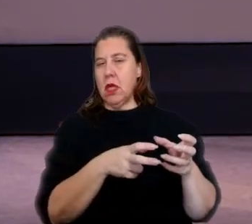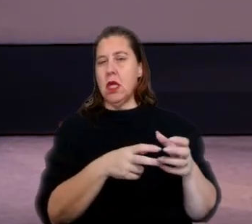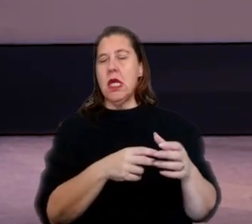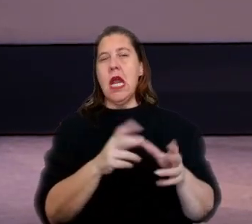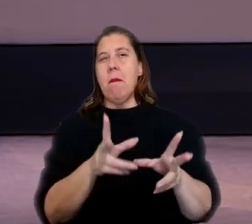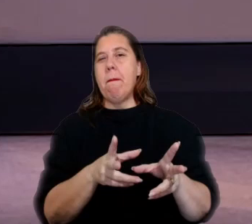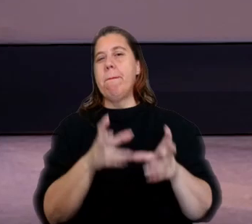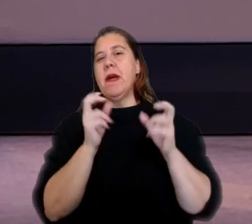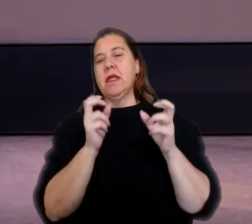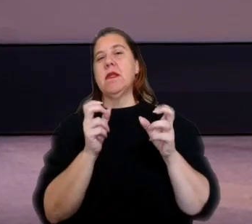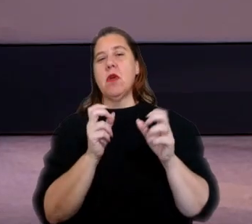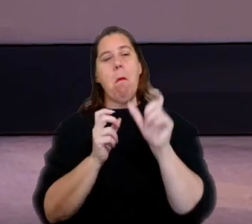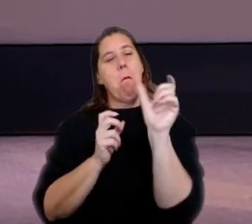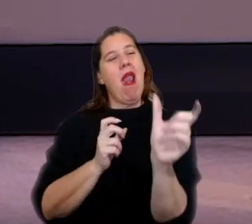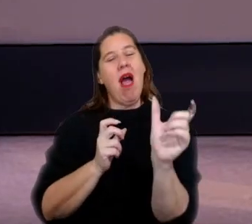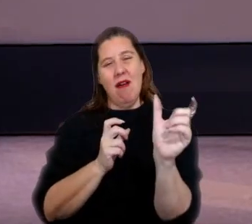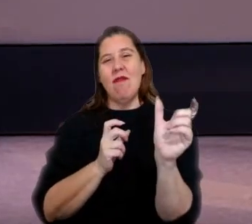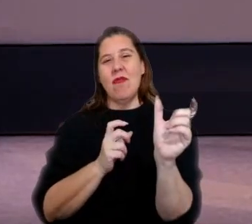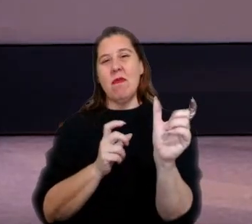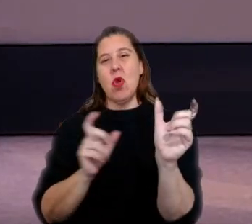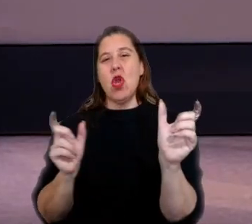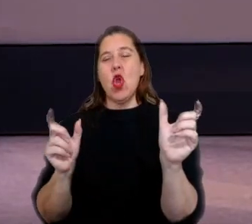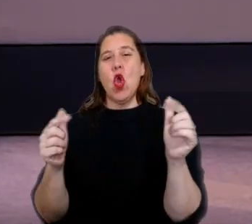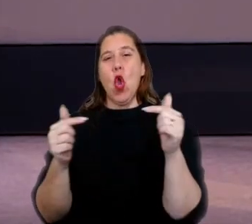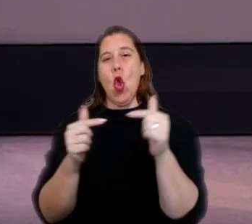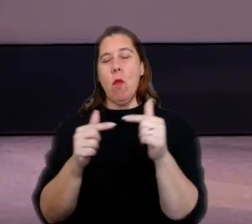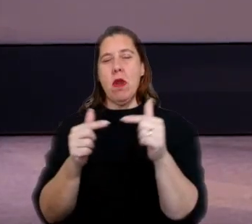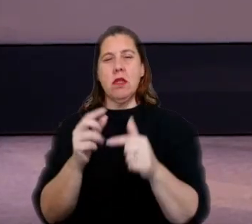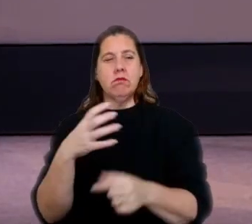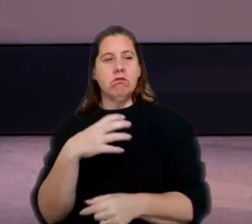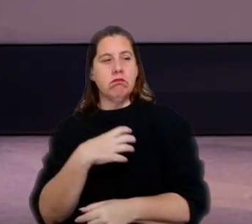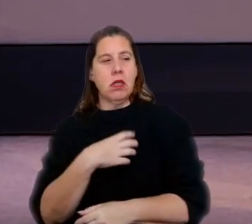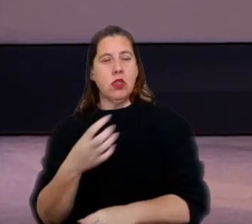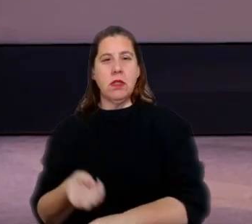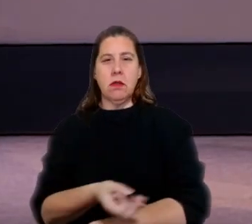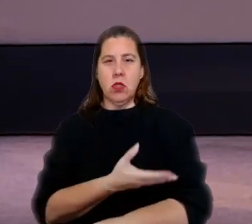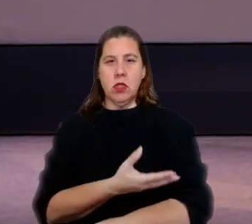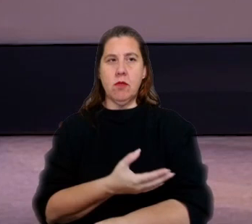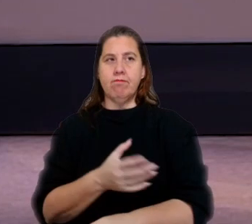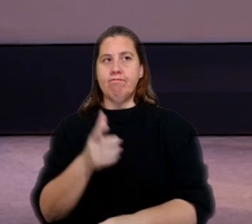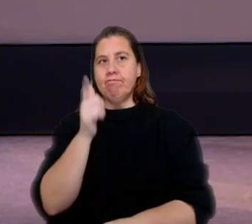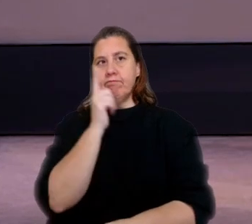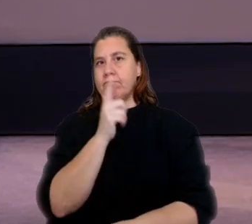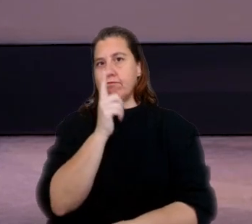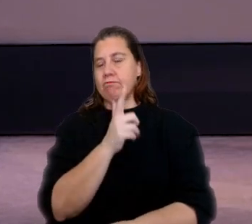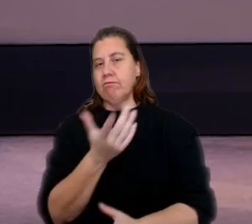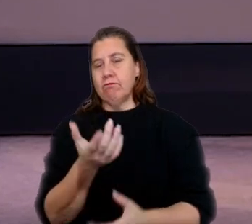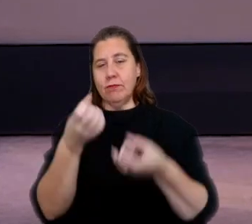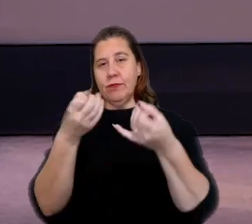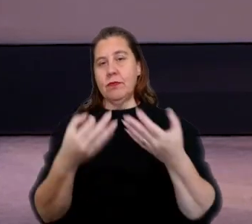ligadas a sentimentos, emoções. E ela identificou ali um problema. Por que esses meninos estão sendo obrigados a podar o que eles estão